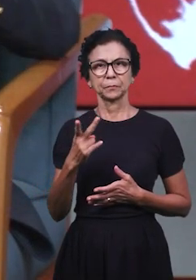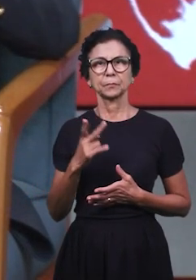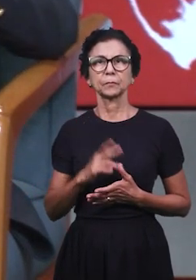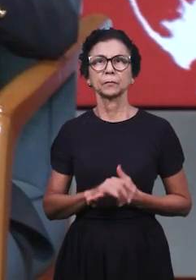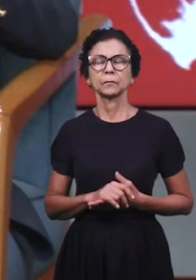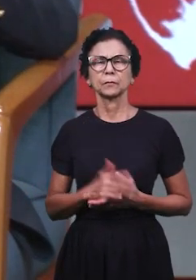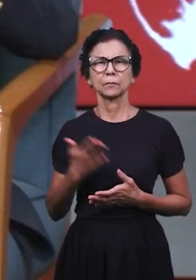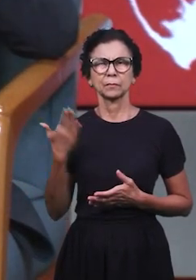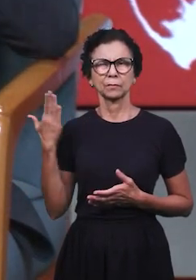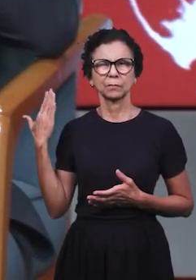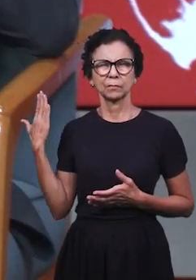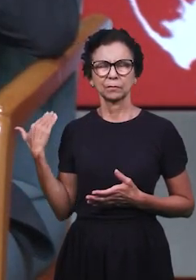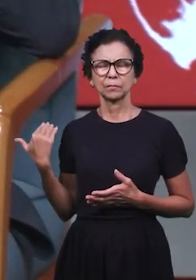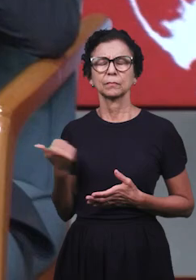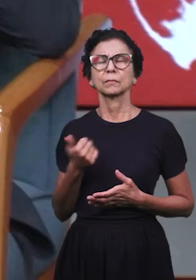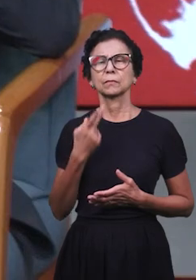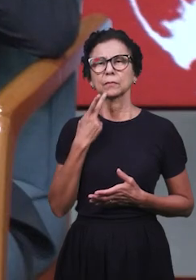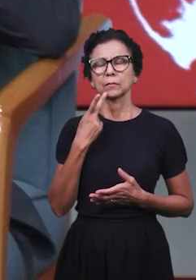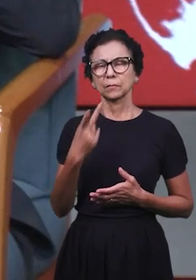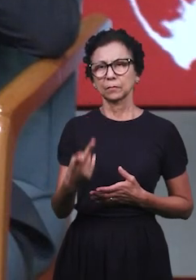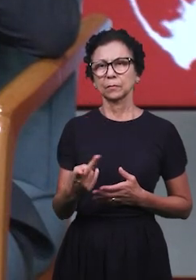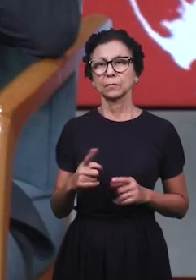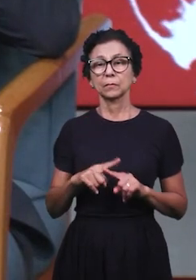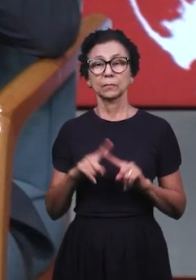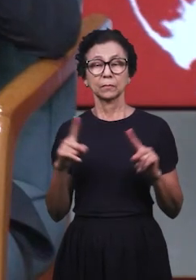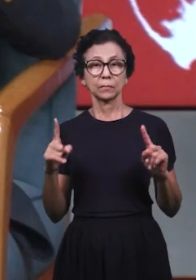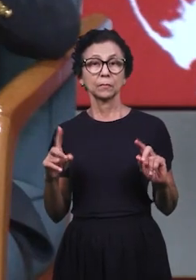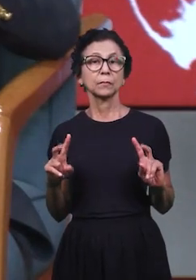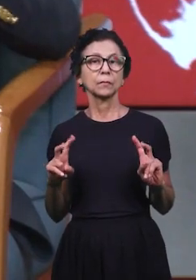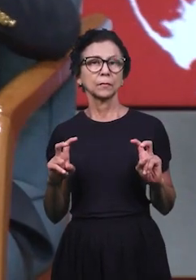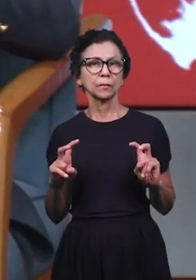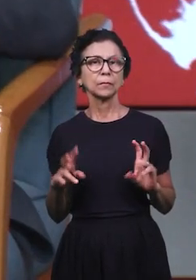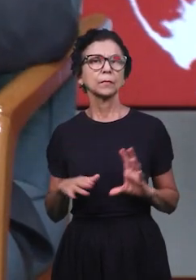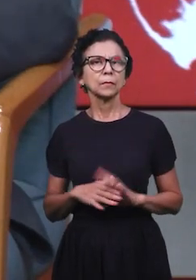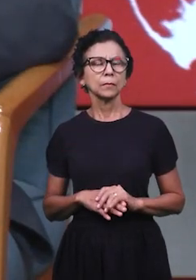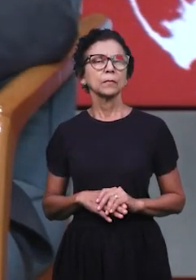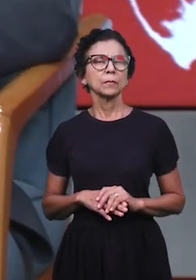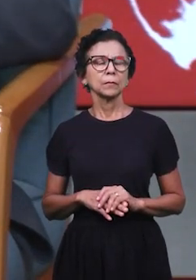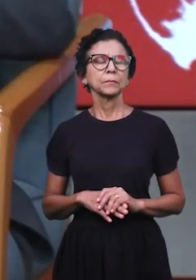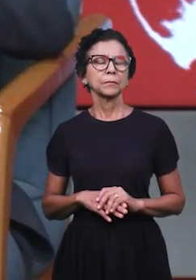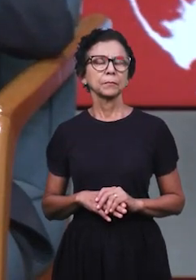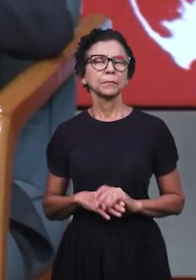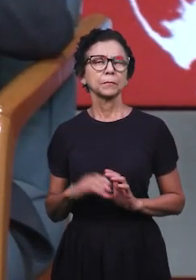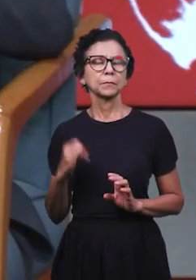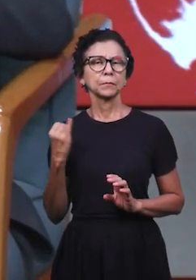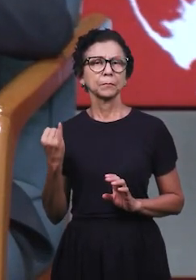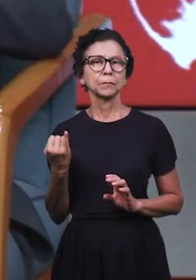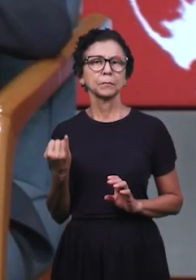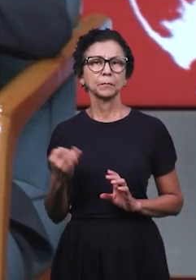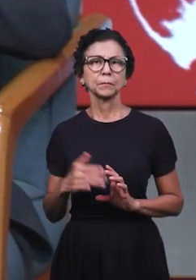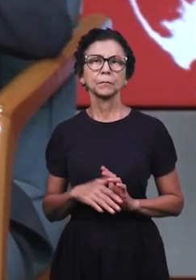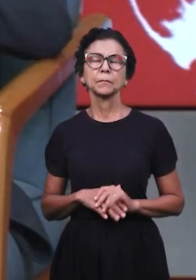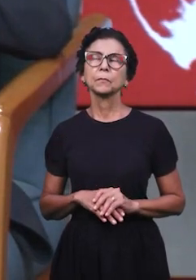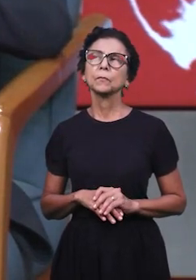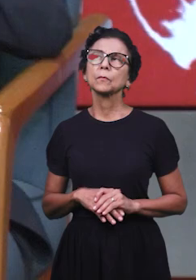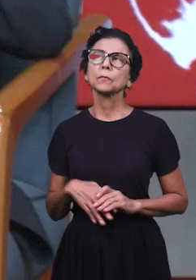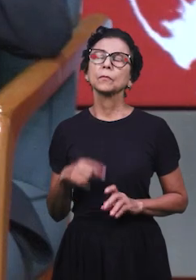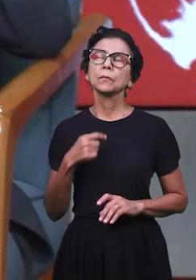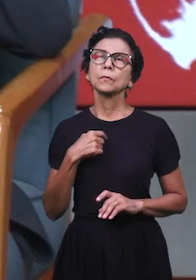Eu já contei várias vezes isso, mas é um assunto que vale a pena a gente repetir. Eu estava na igreja